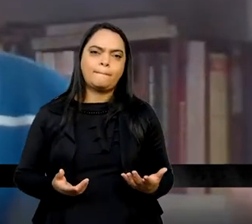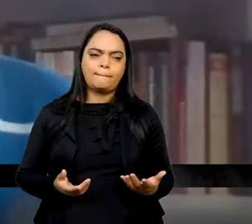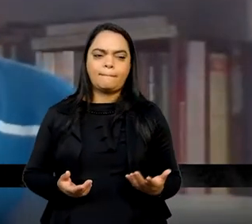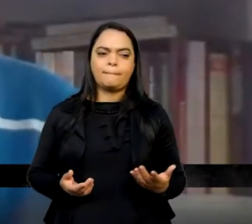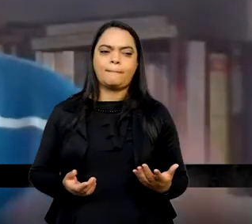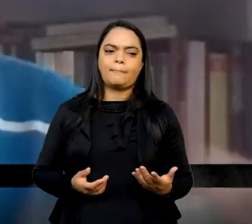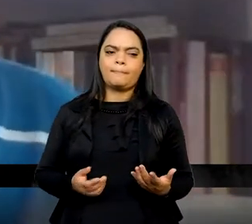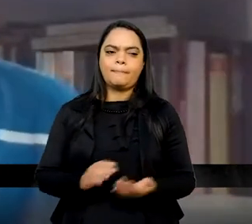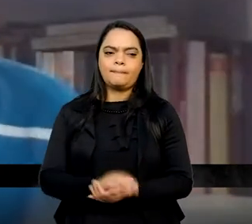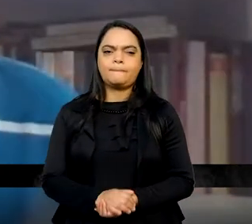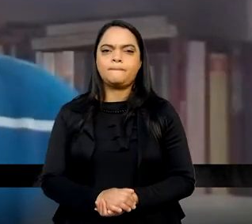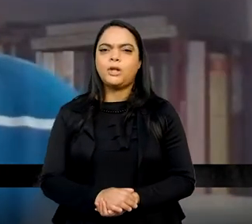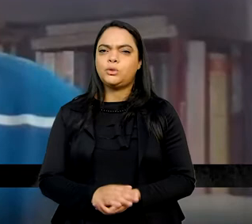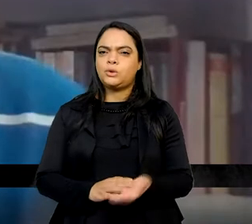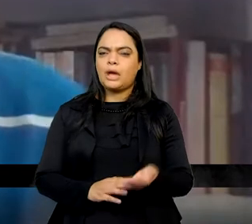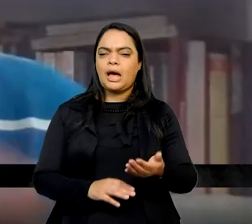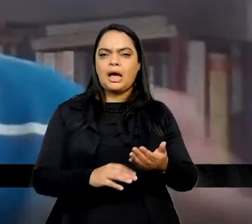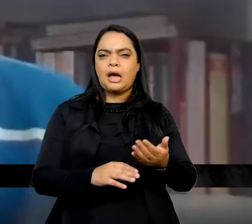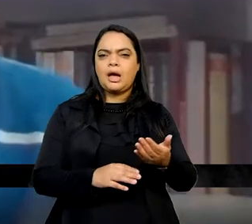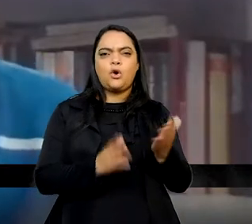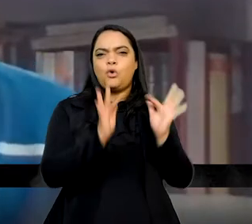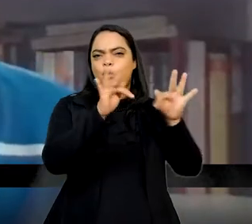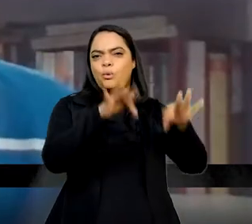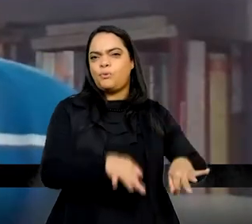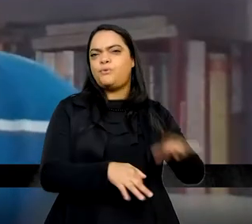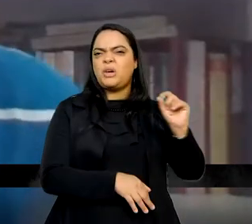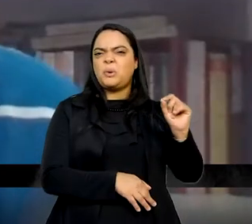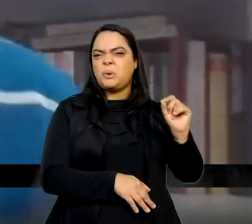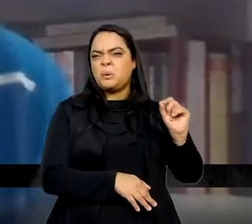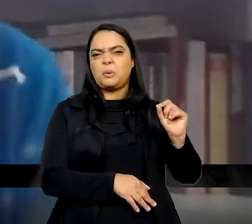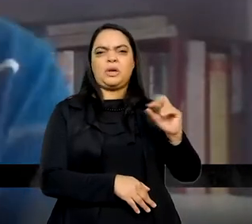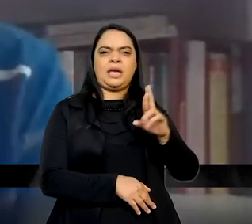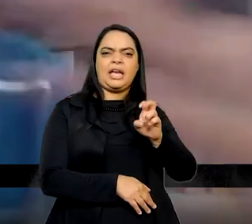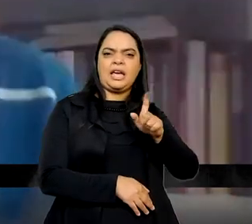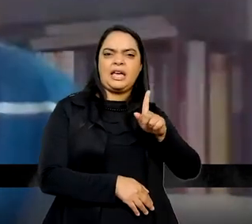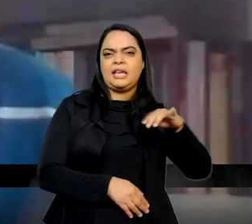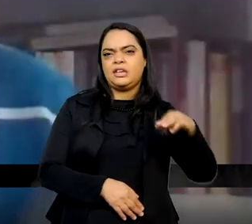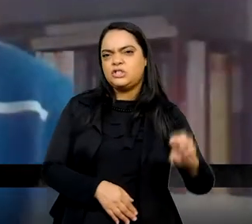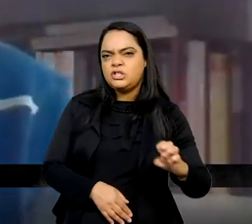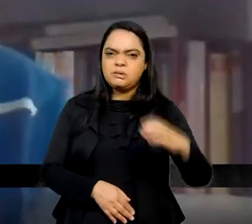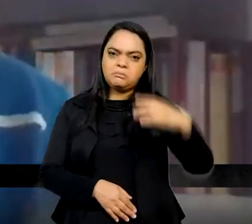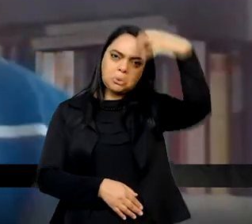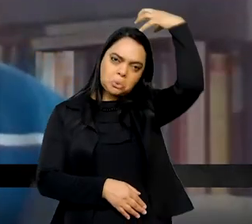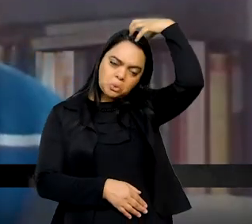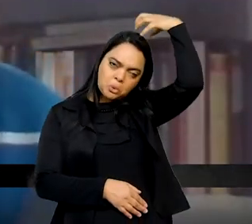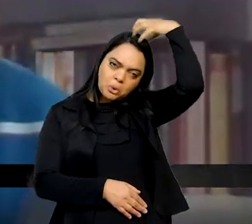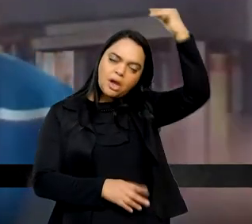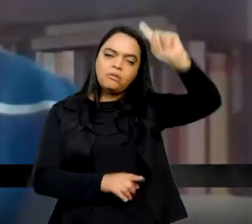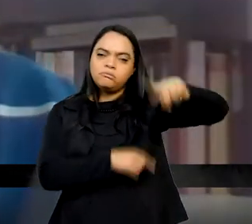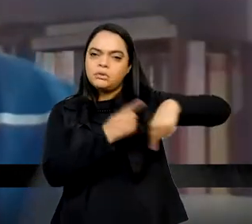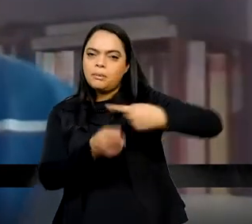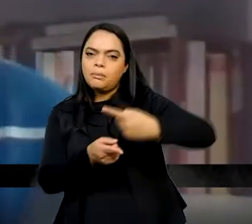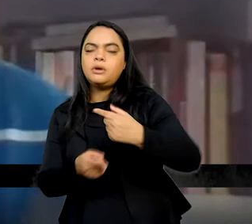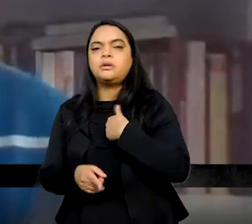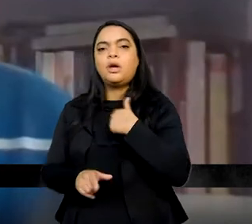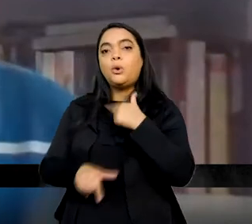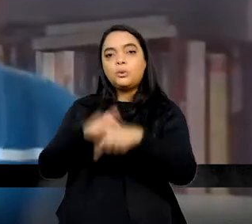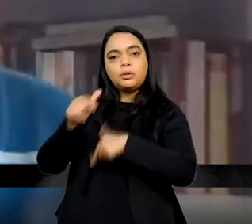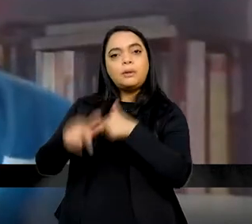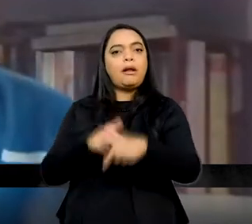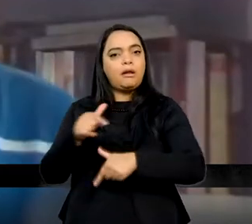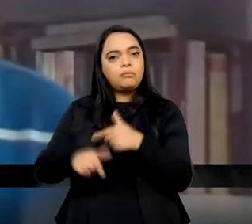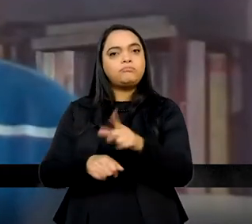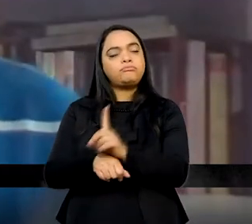da queda do antigo regime, da constitucionalização do reino, isso aí é uma parte que eu trabalhei muito no doutoramento, no livro das